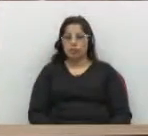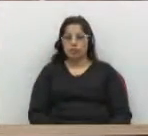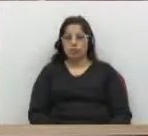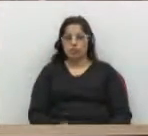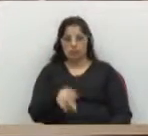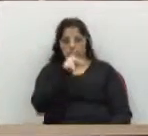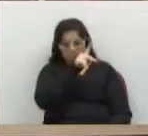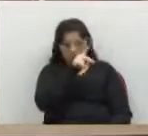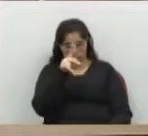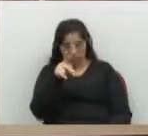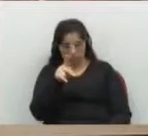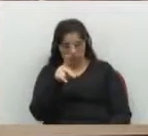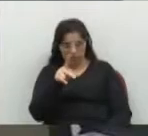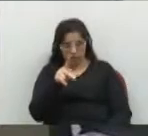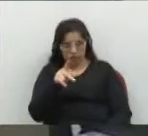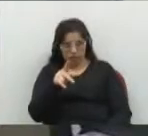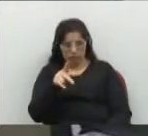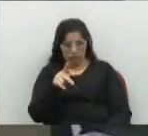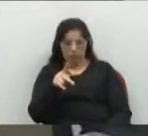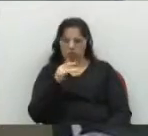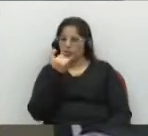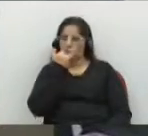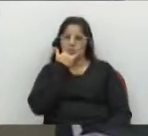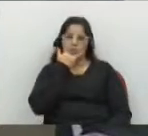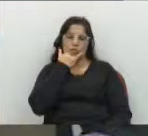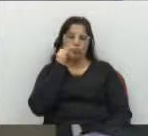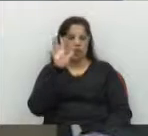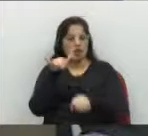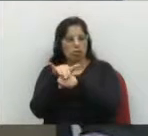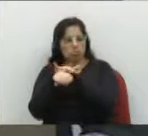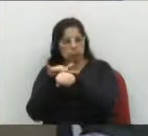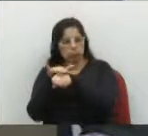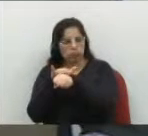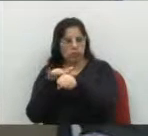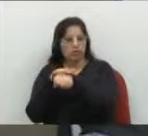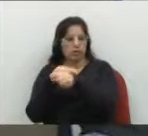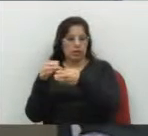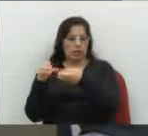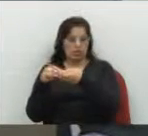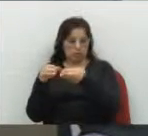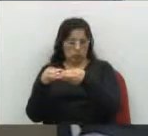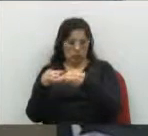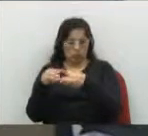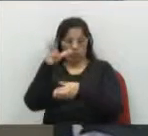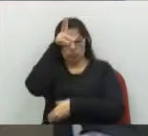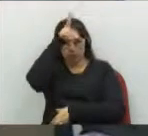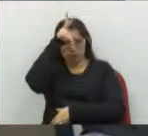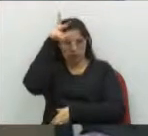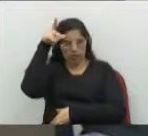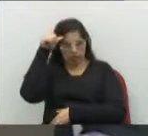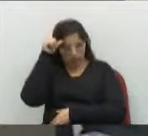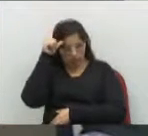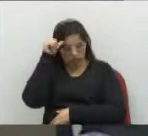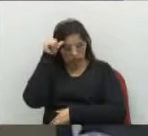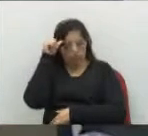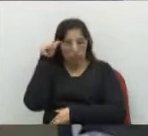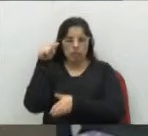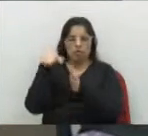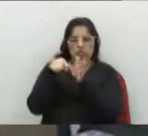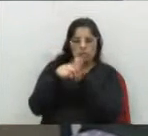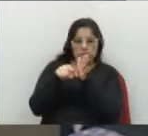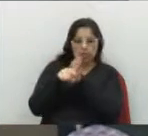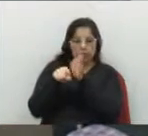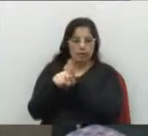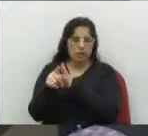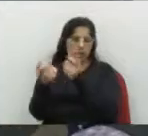Presidente, eu acho que eu vou deixar esse. Eu já fiz uma conversa com o executivo a respeito desse requerimento. E aí eu estava analisando, não tem necessidade